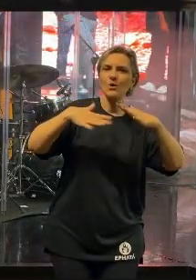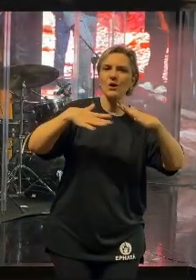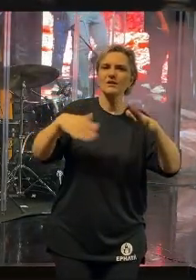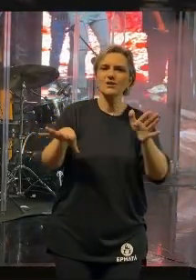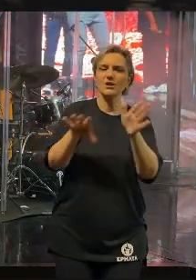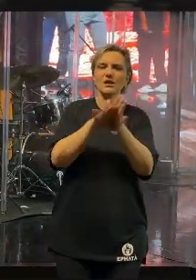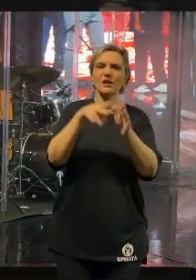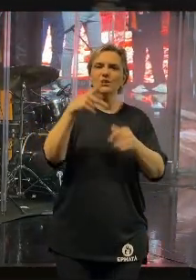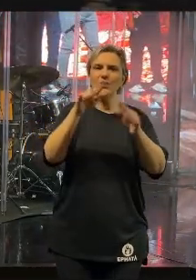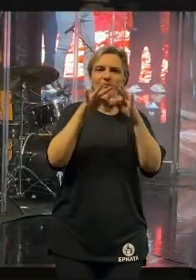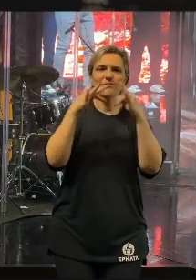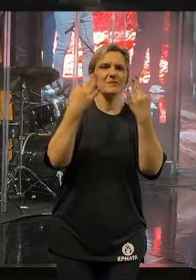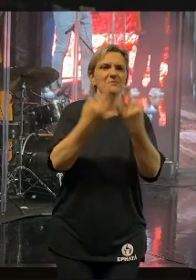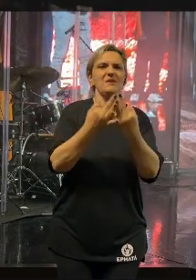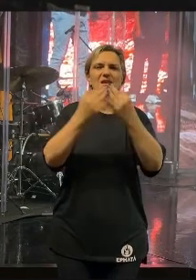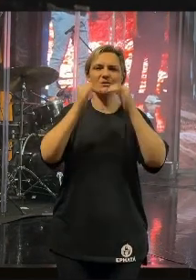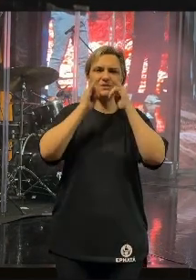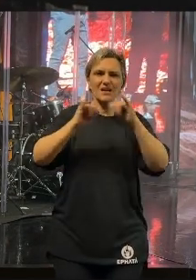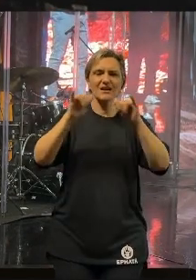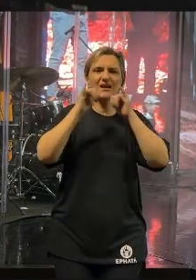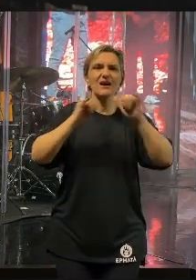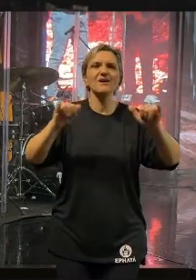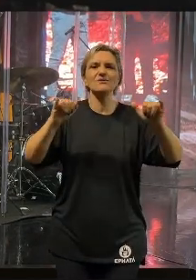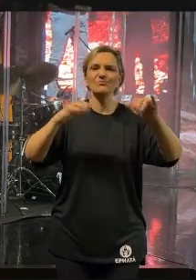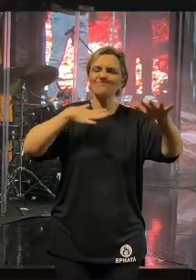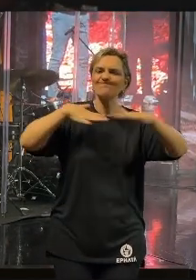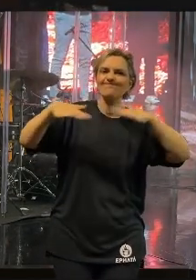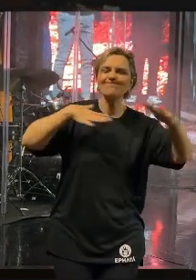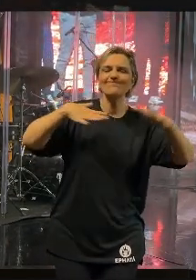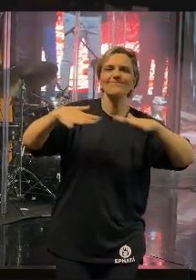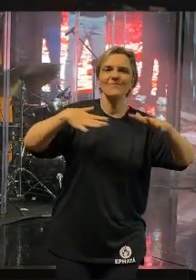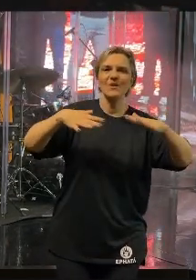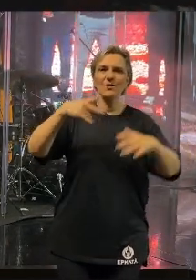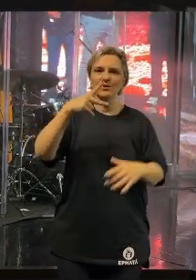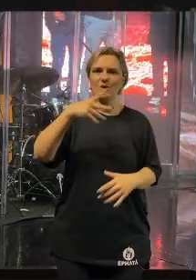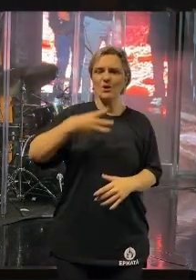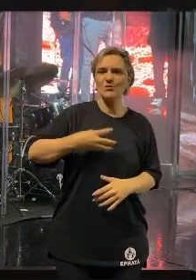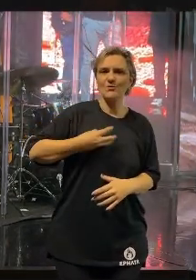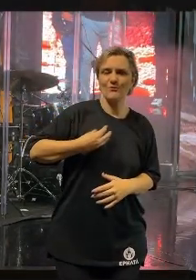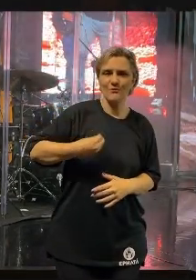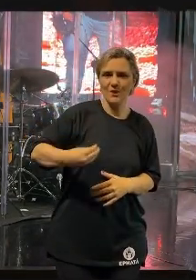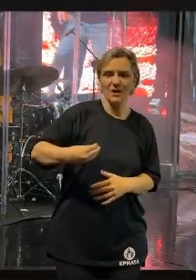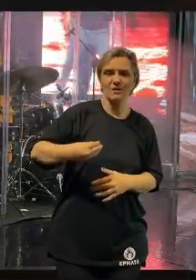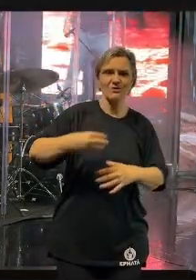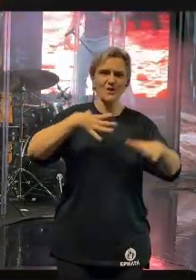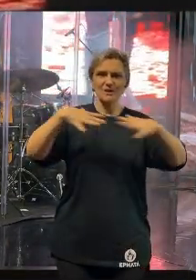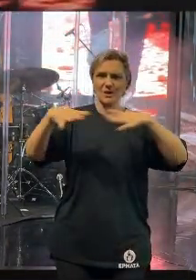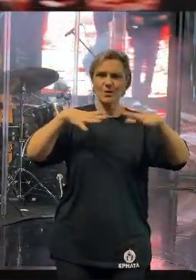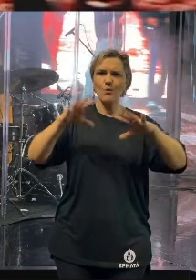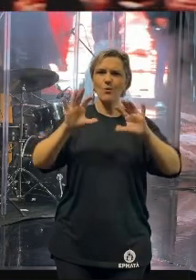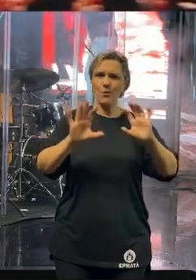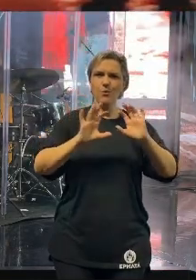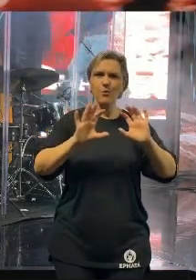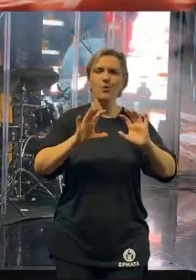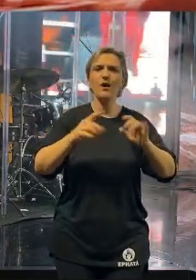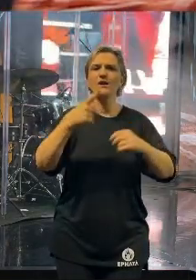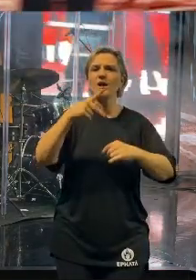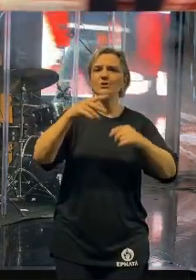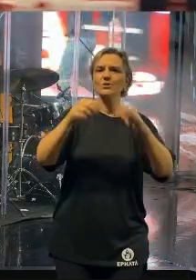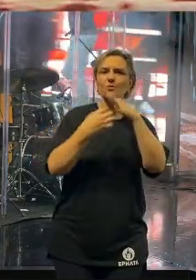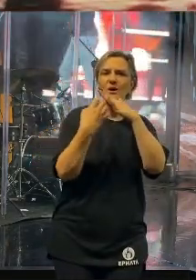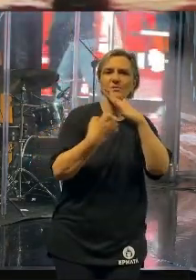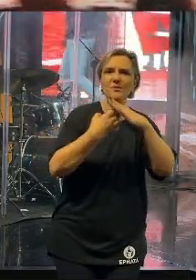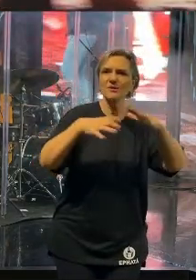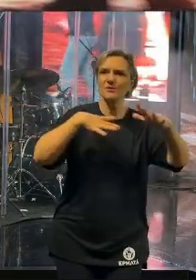tua família, eu declaro. O terremoto de Deus está chegando junto aos teus filhos para sacudir. O terremoto de Deus está chegando na tua empresa,